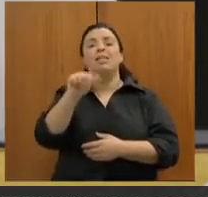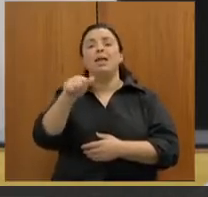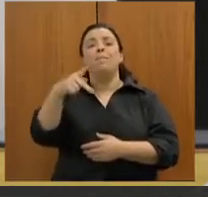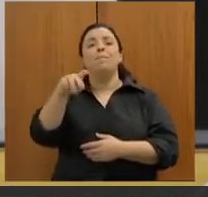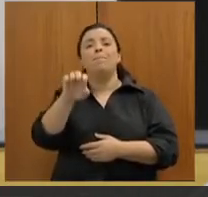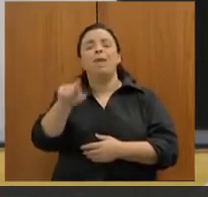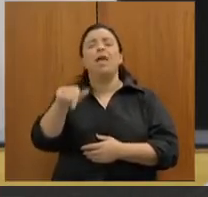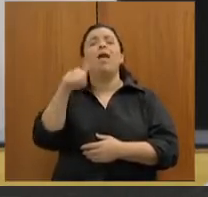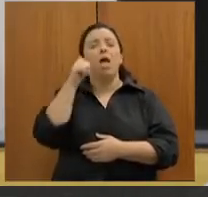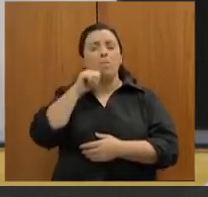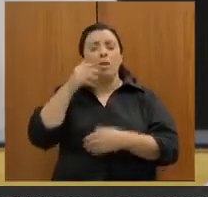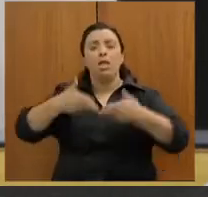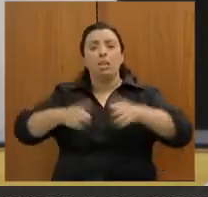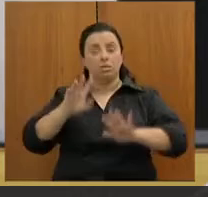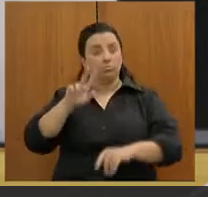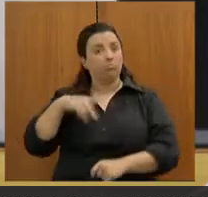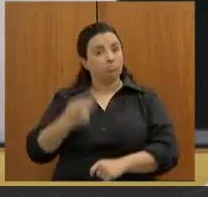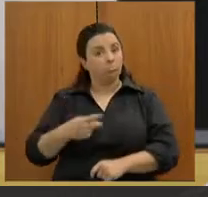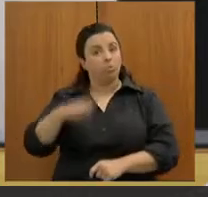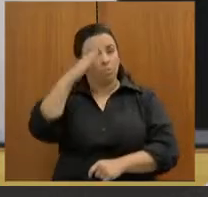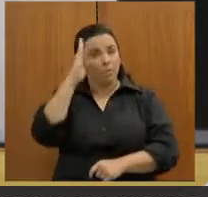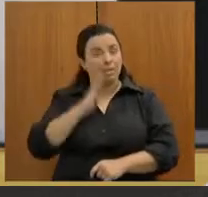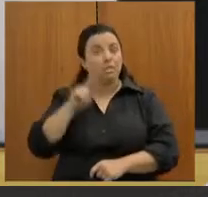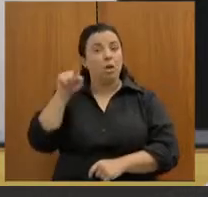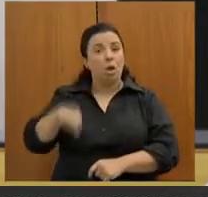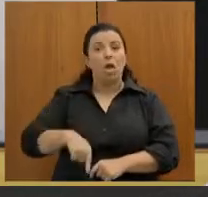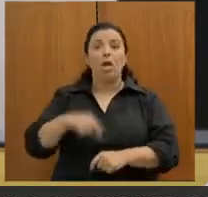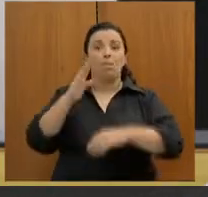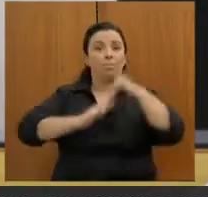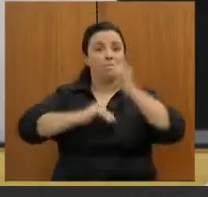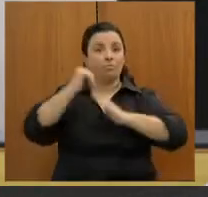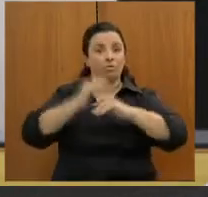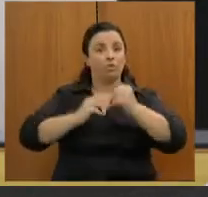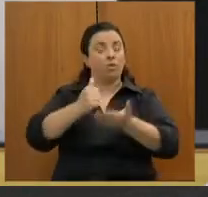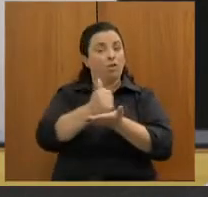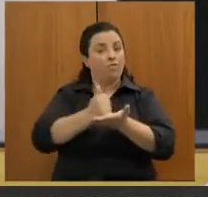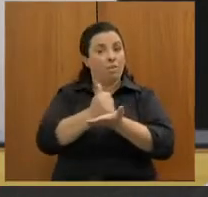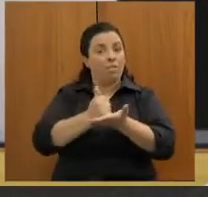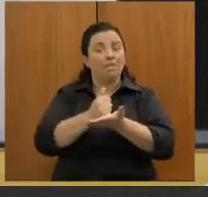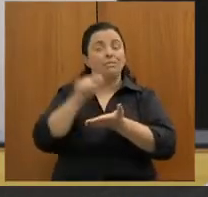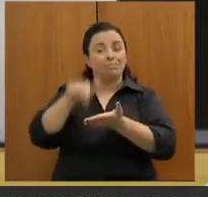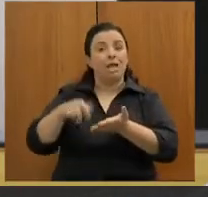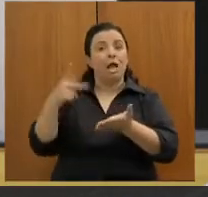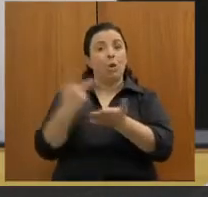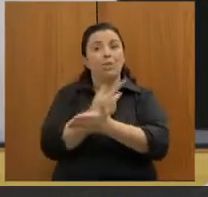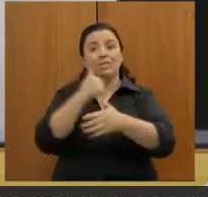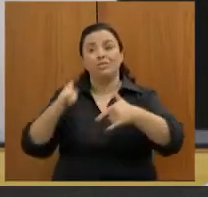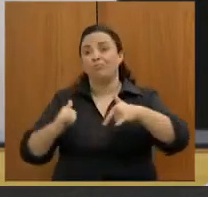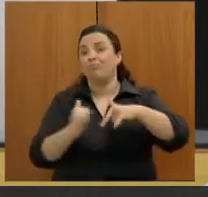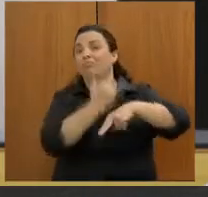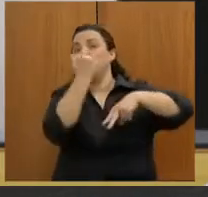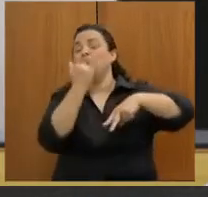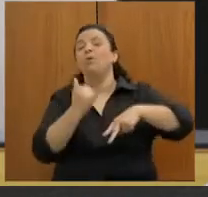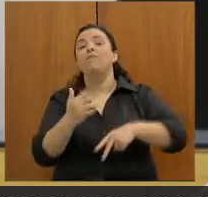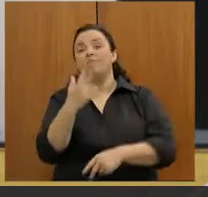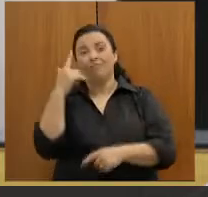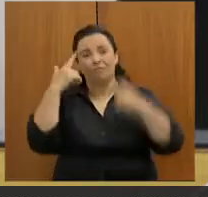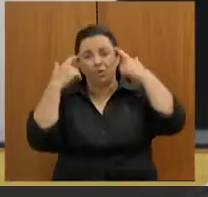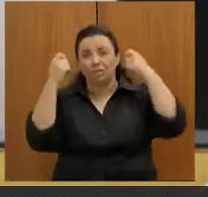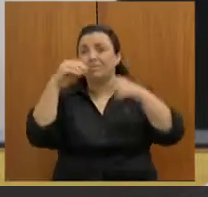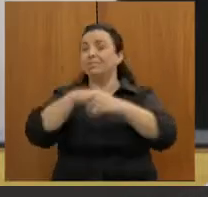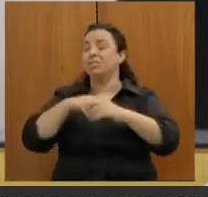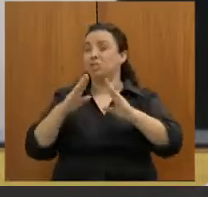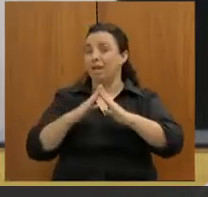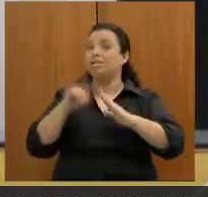vítima de violência doméstica ela e suas filhas Maria da Penha foi vítima de tudo a